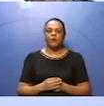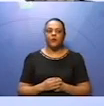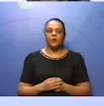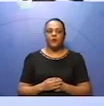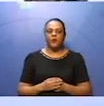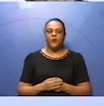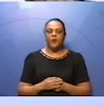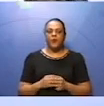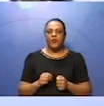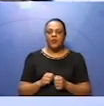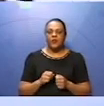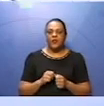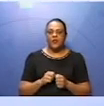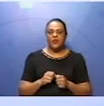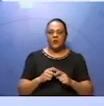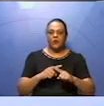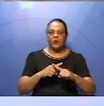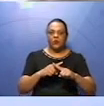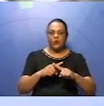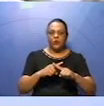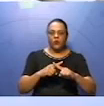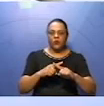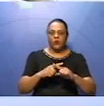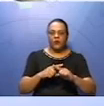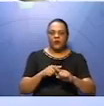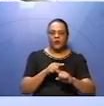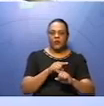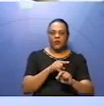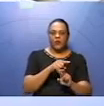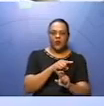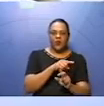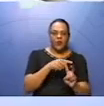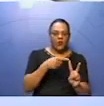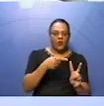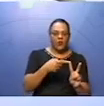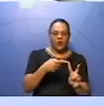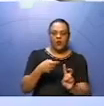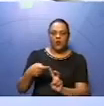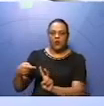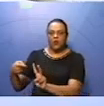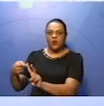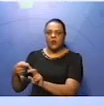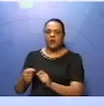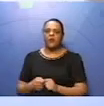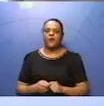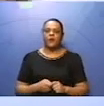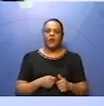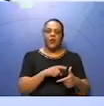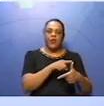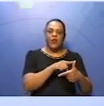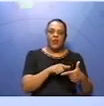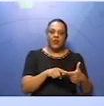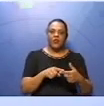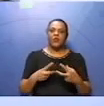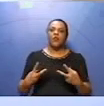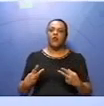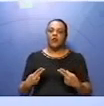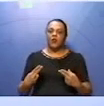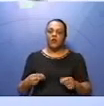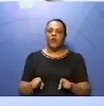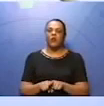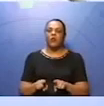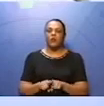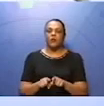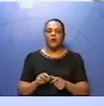E fazer a continha de vezes entre os dois números de dentro. A divisão é a mesma coisa, só que ao invés de fazer